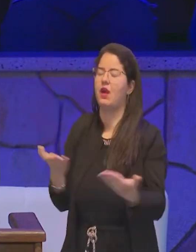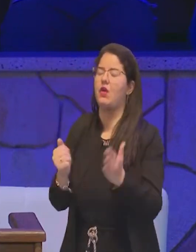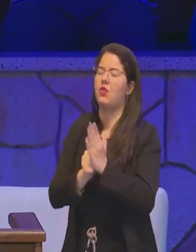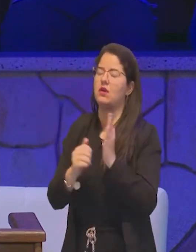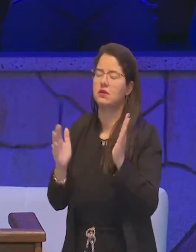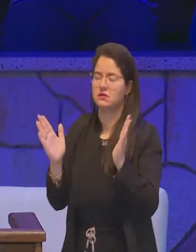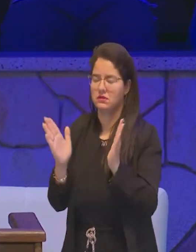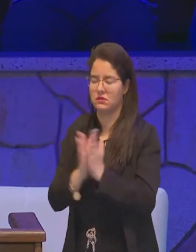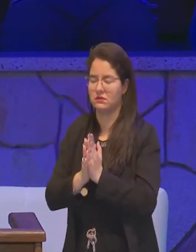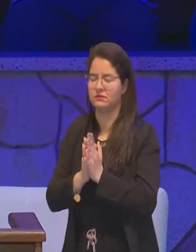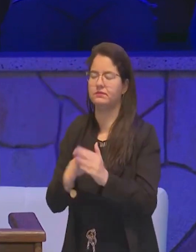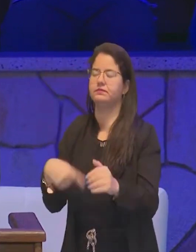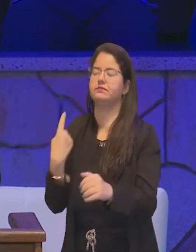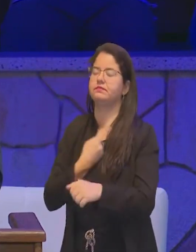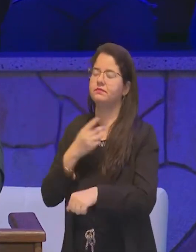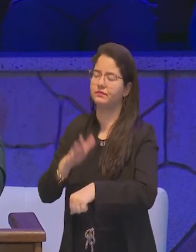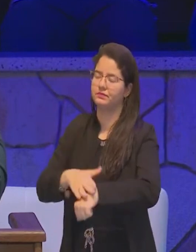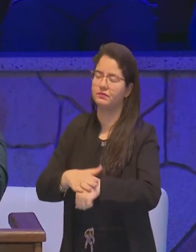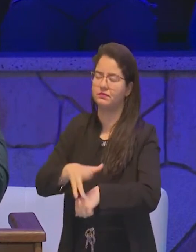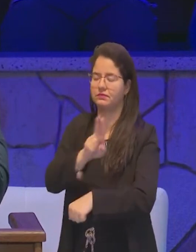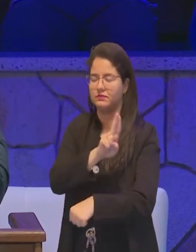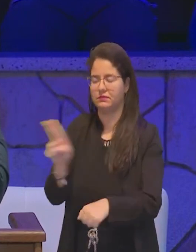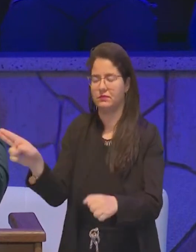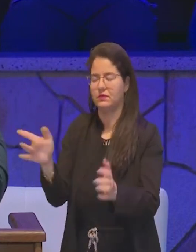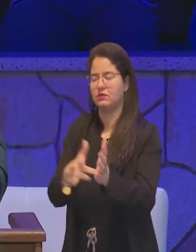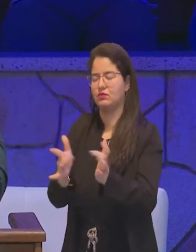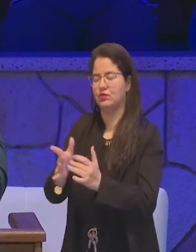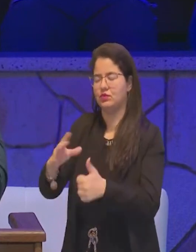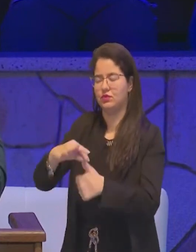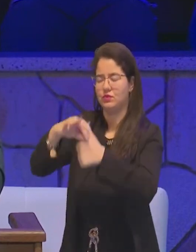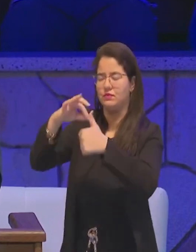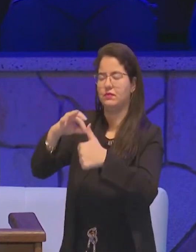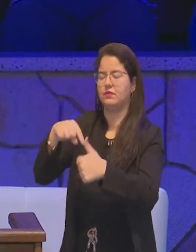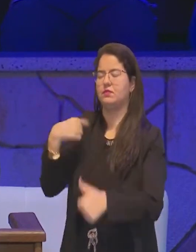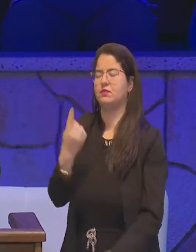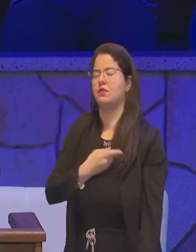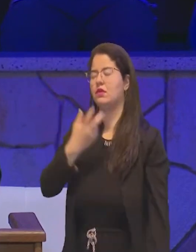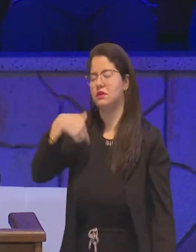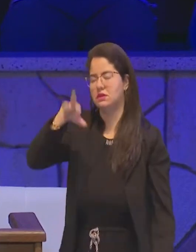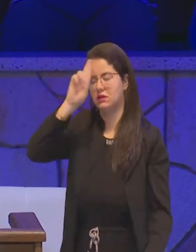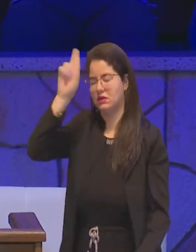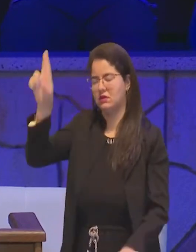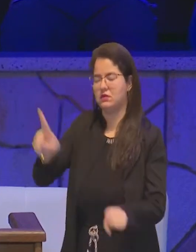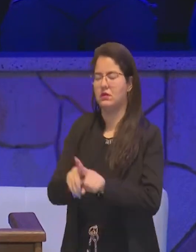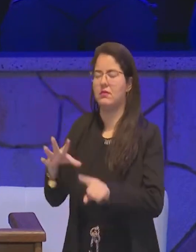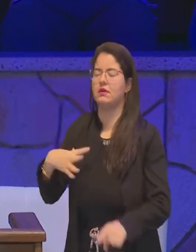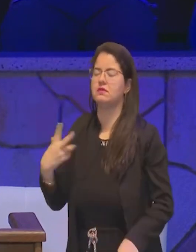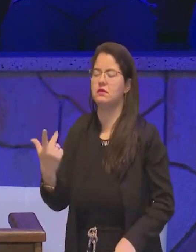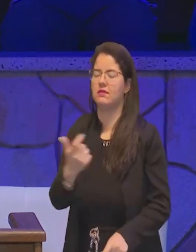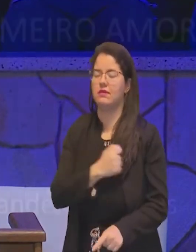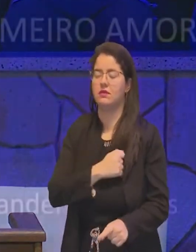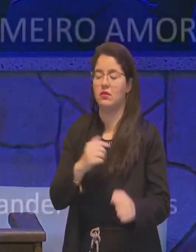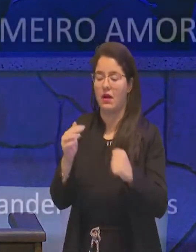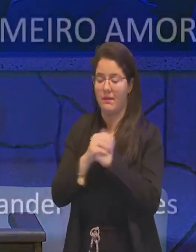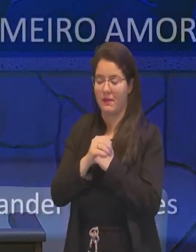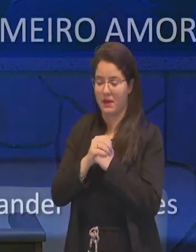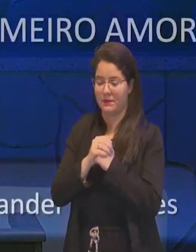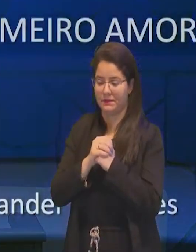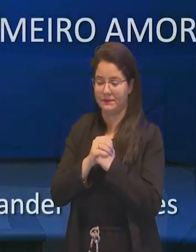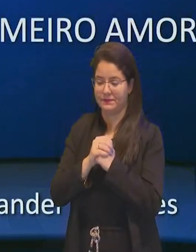que fazemos e fazemos em o nome de Cristo Jesus, o nosso Senhor e Salvador. Amém.